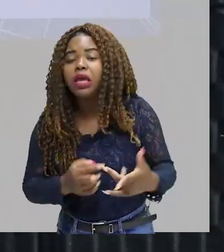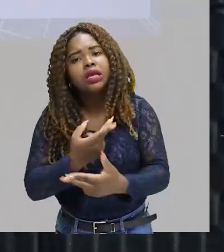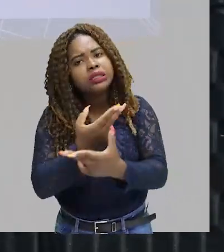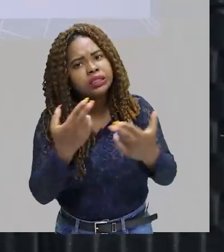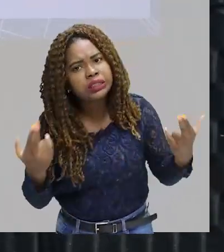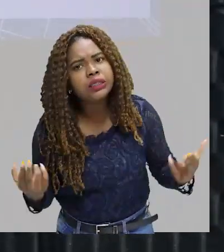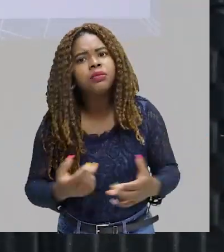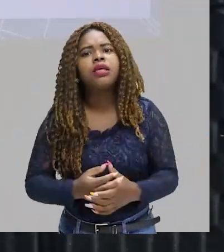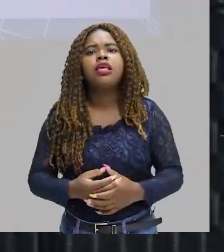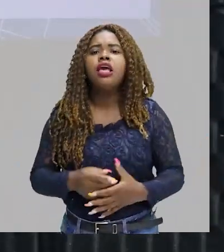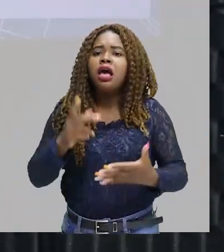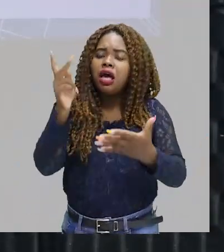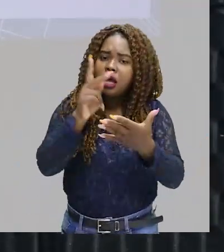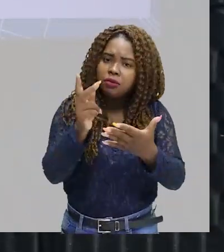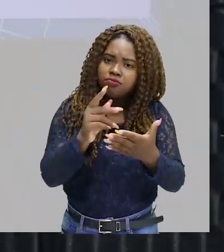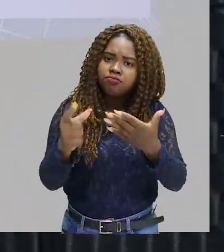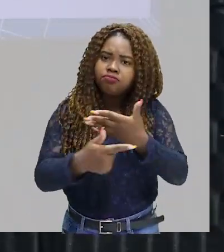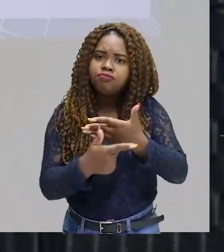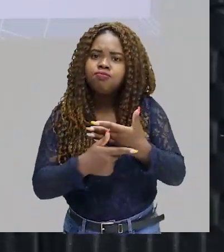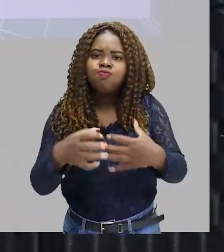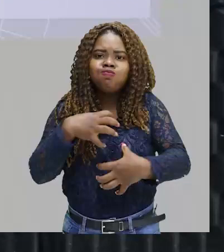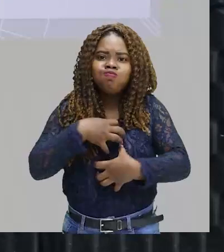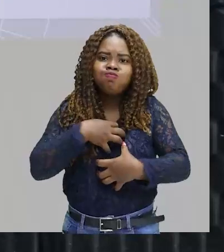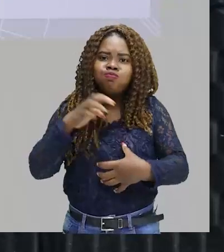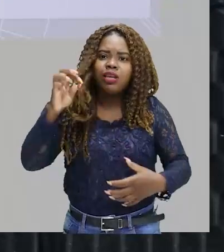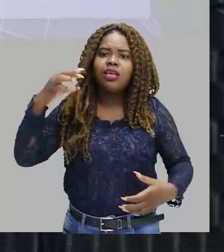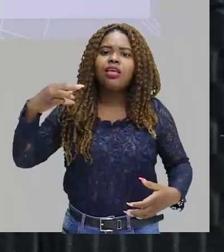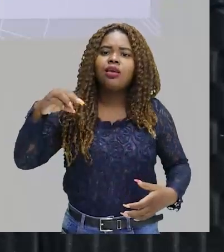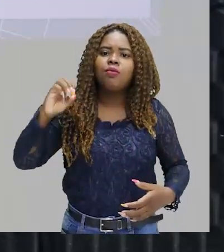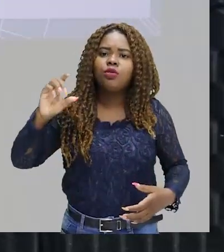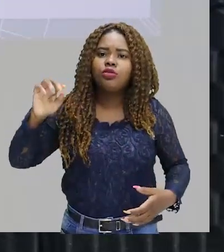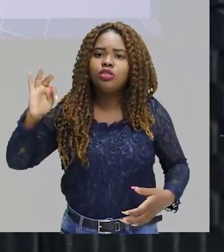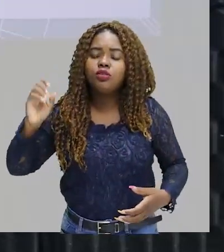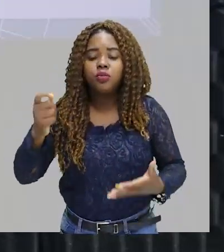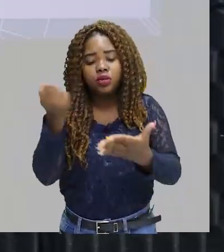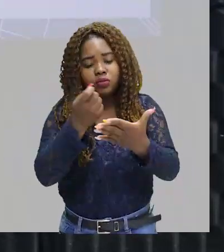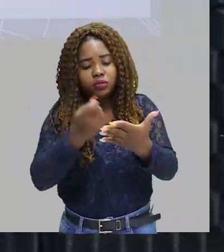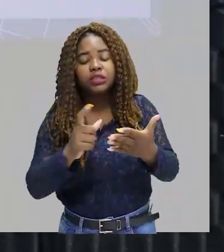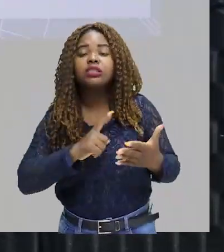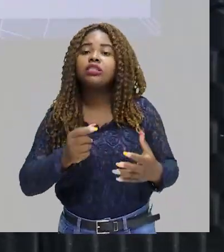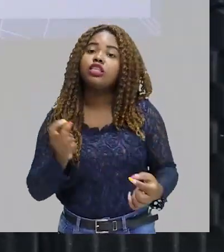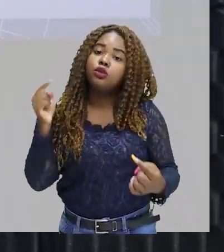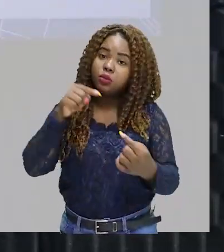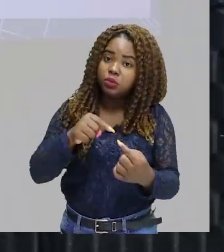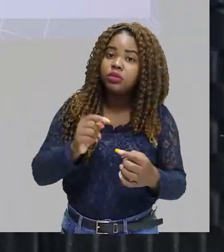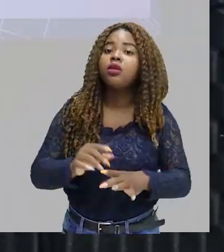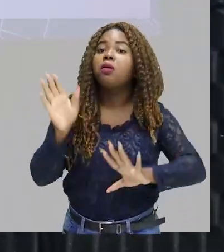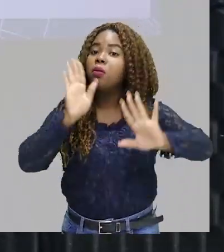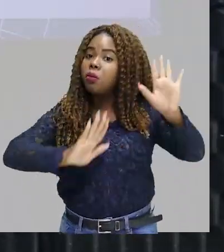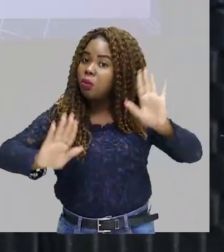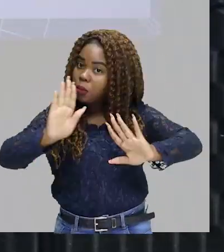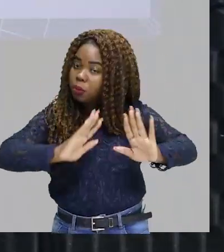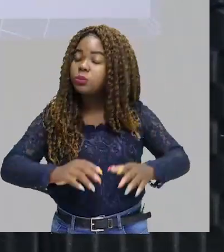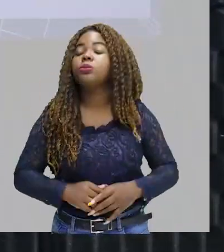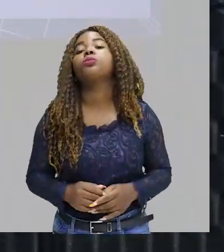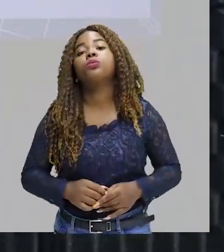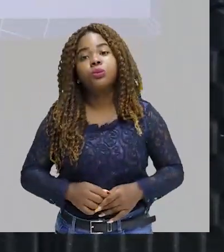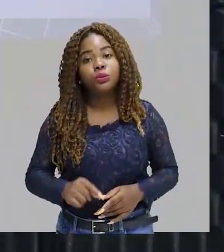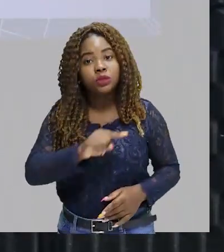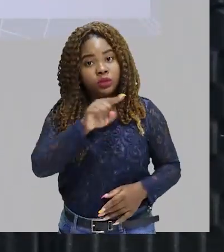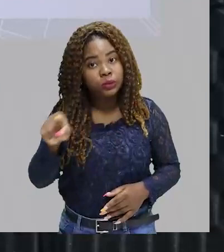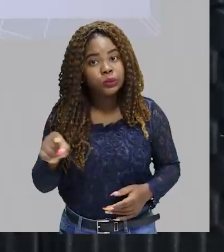função emotiva. E porque quando a gente escreve ou quando a gente fala, a gente tem uma intenção. Então, muito cuidado quando vocês